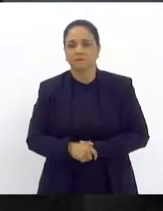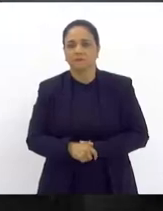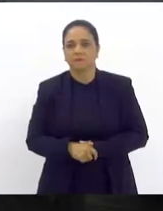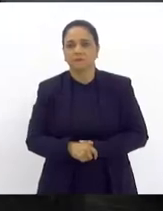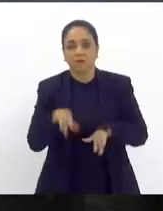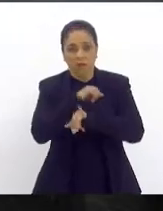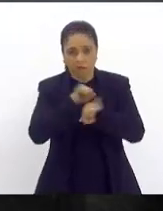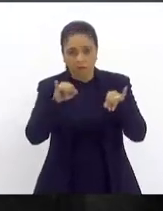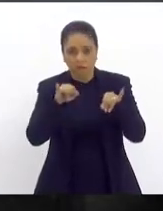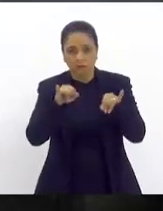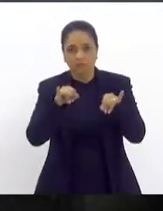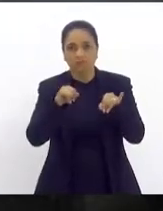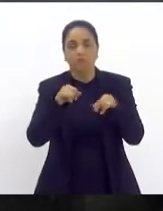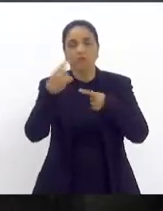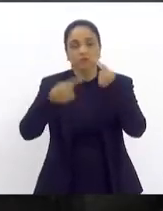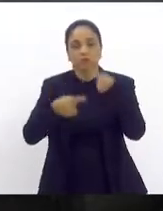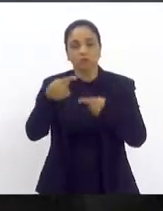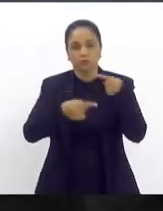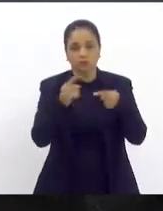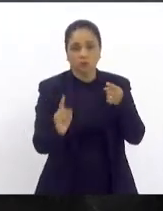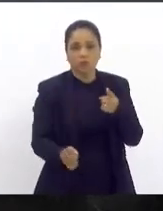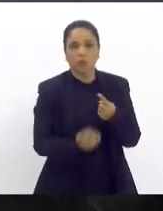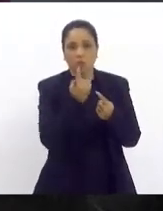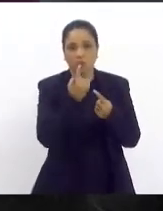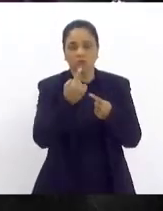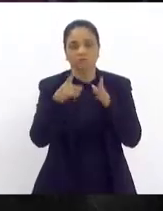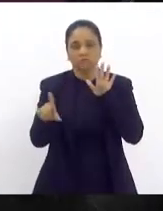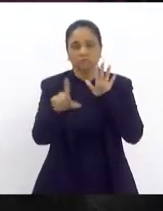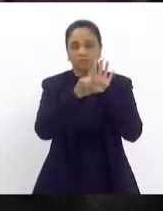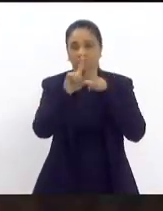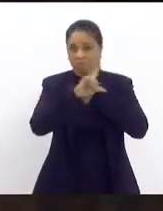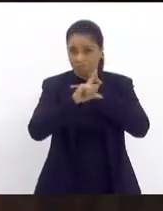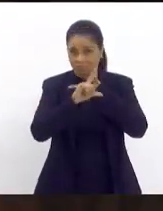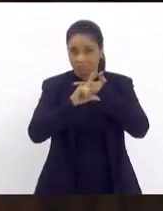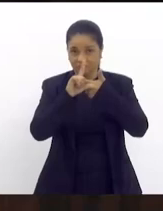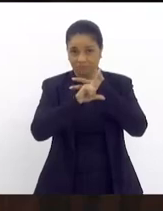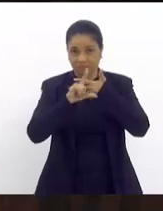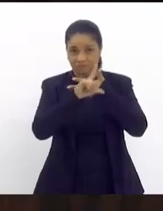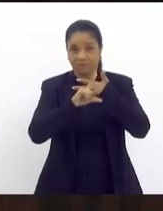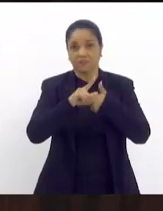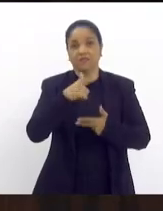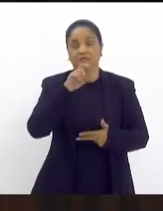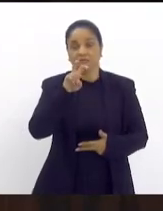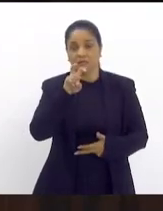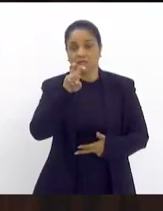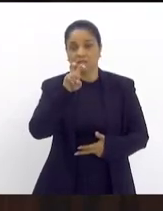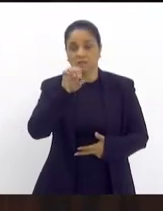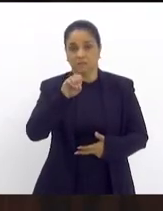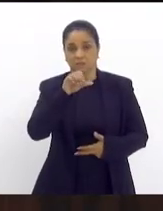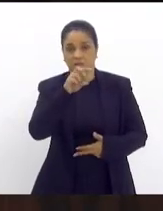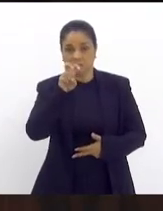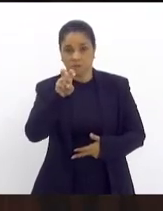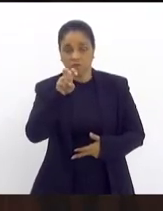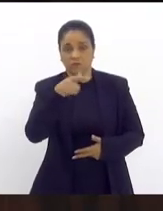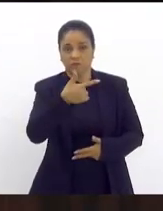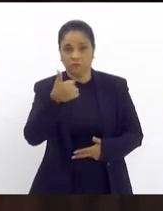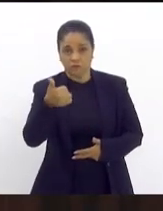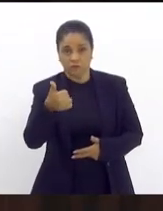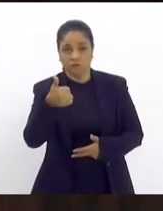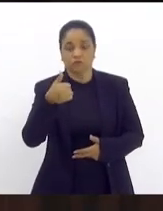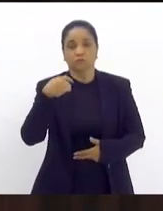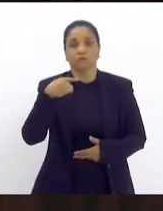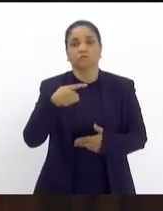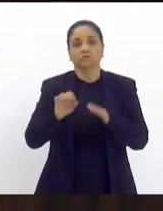anuncio em discussão única indicação Legislativa 505 de 21 de autoria do deputado Átila Nunes